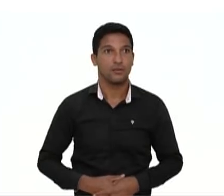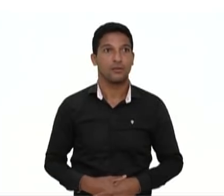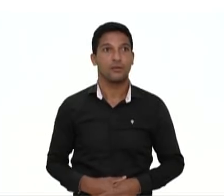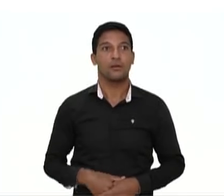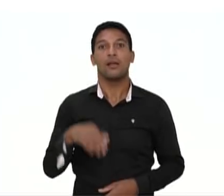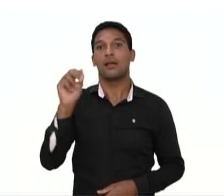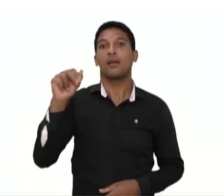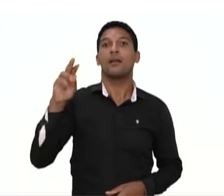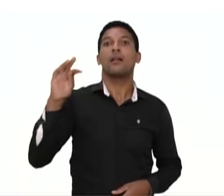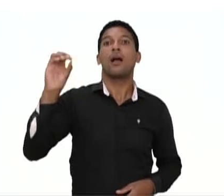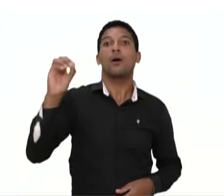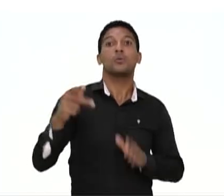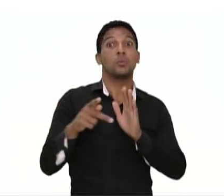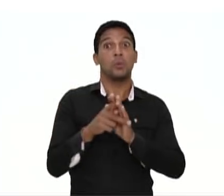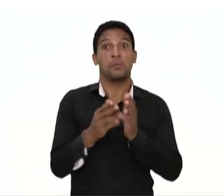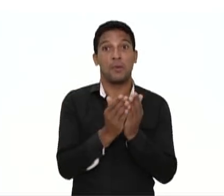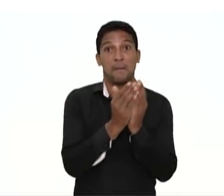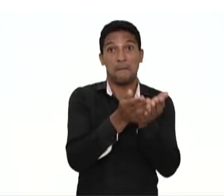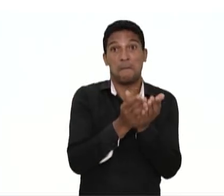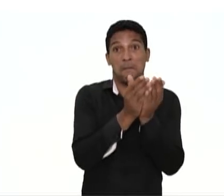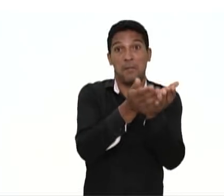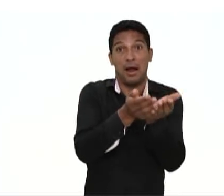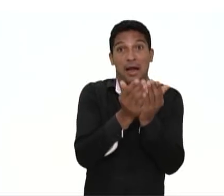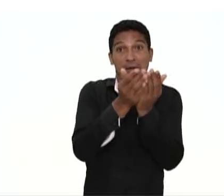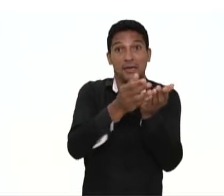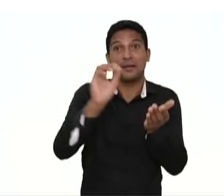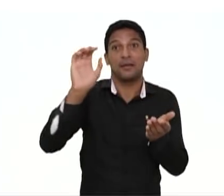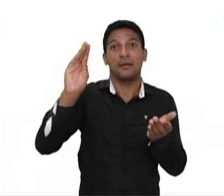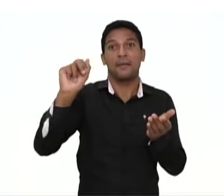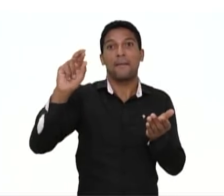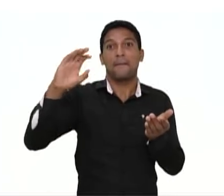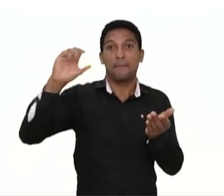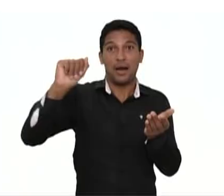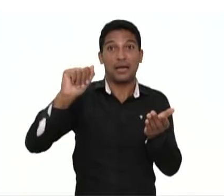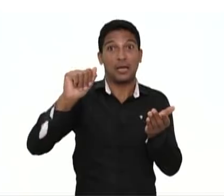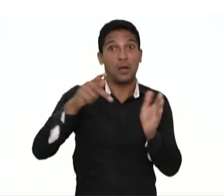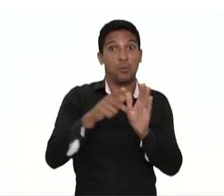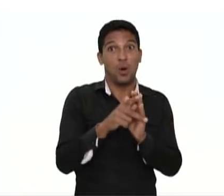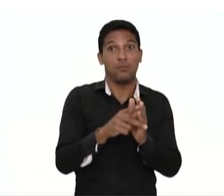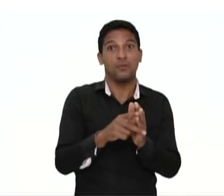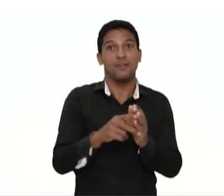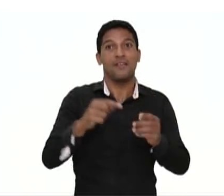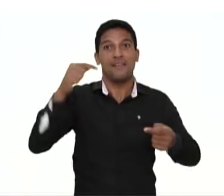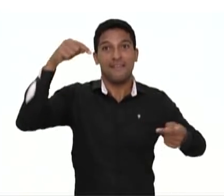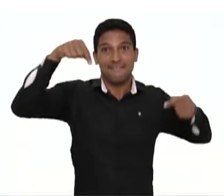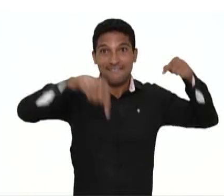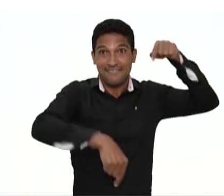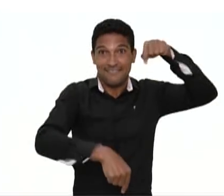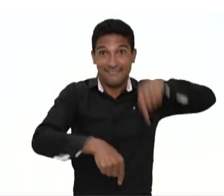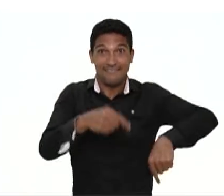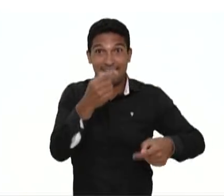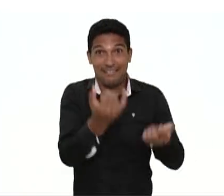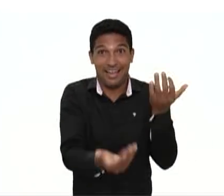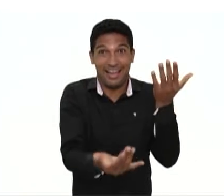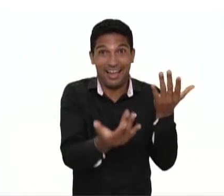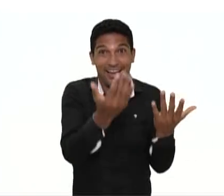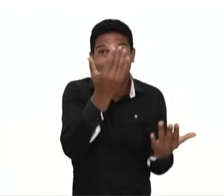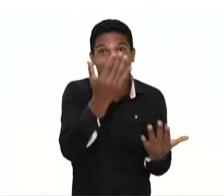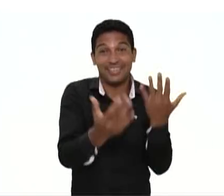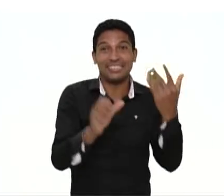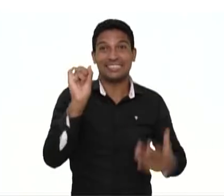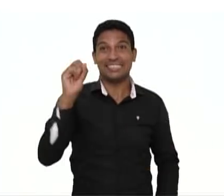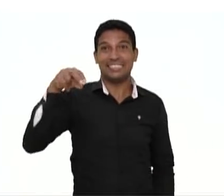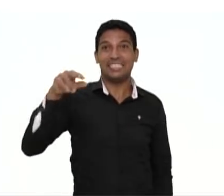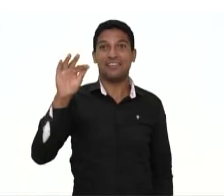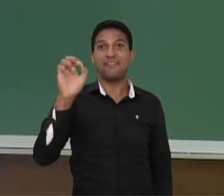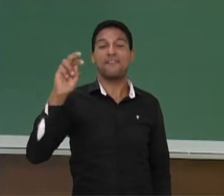Auto da Barca do Inferno. Então, a professora vai ler aqui para vocês e depois eu explico o contexto desse texto, tá bom?